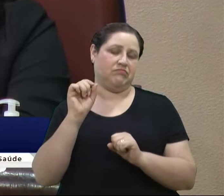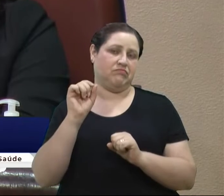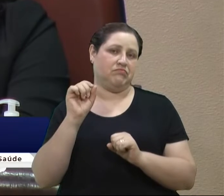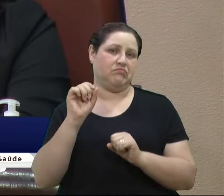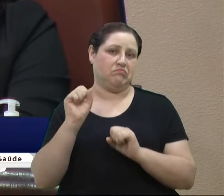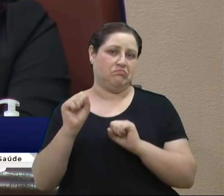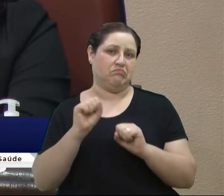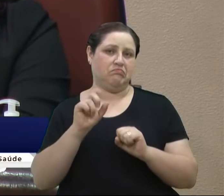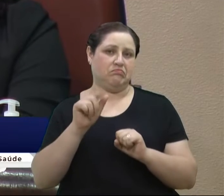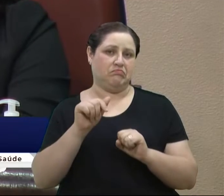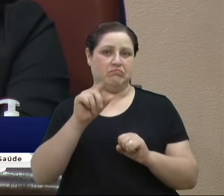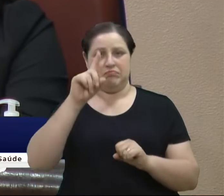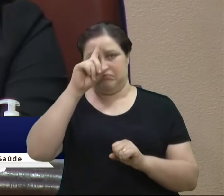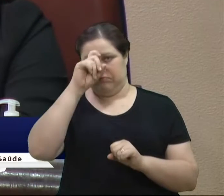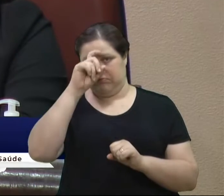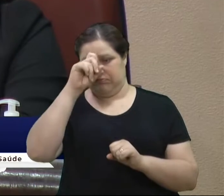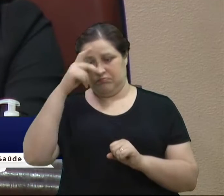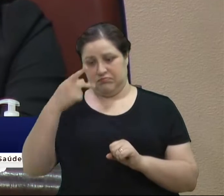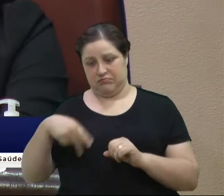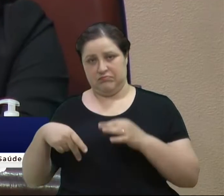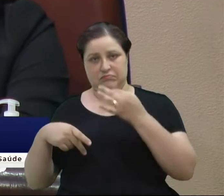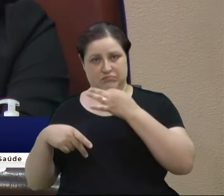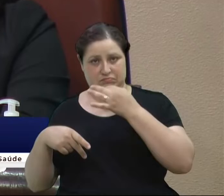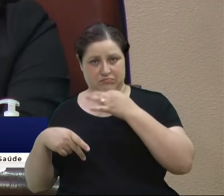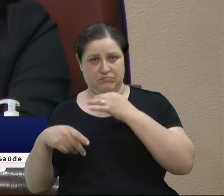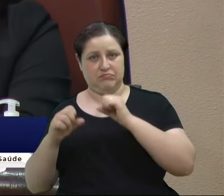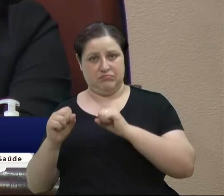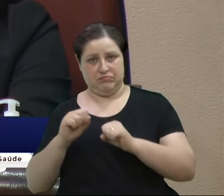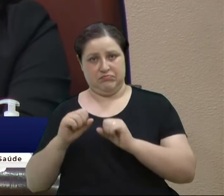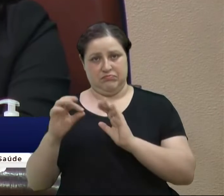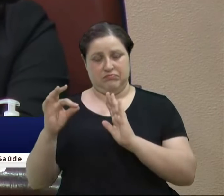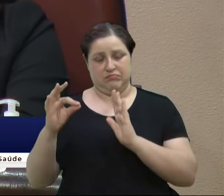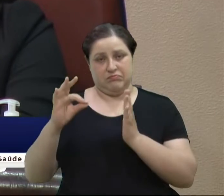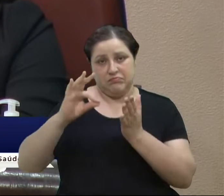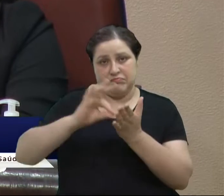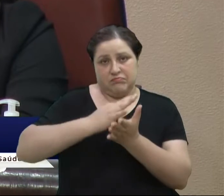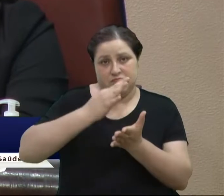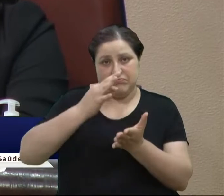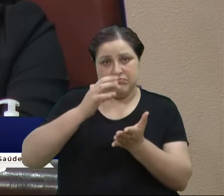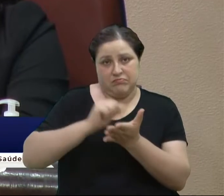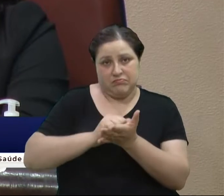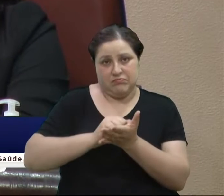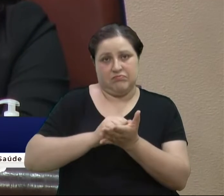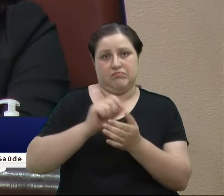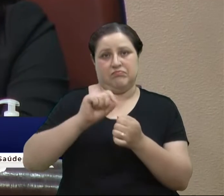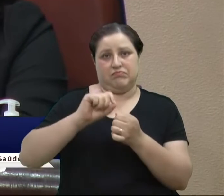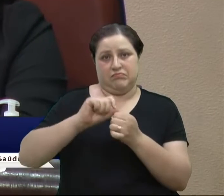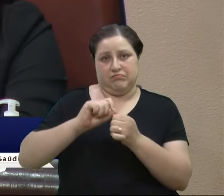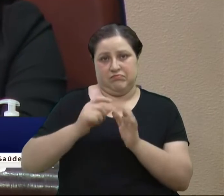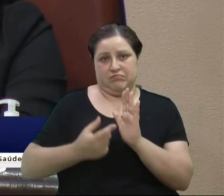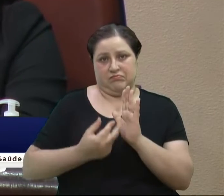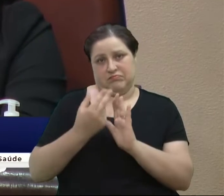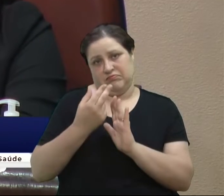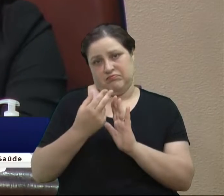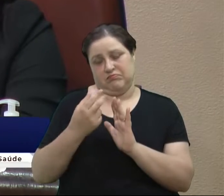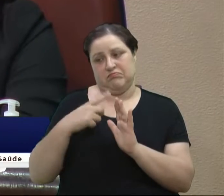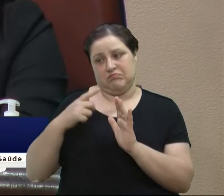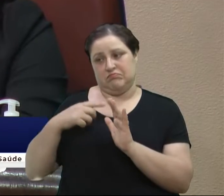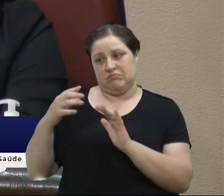ser hospitais aqui de Caxias, né, a se inscreverem para realizar os procedimentos devido às suas